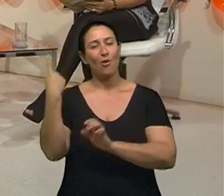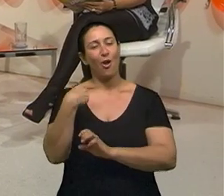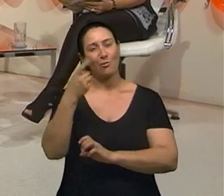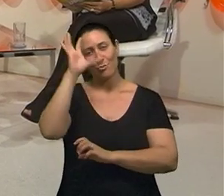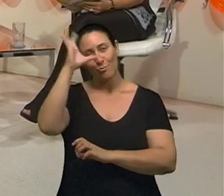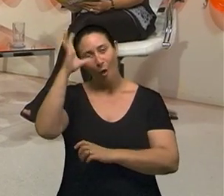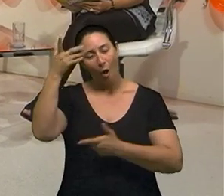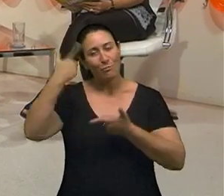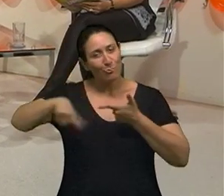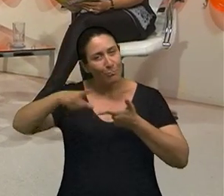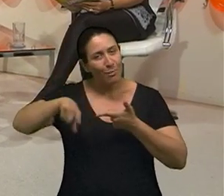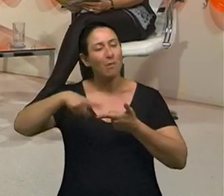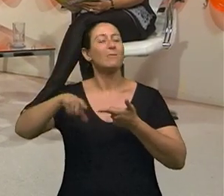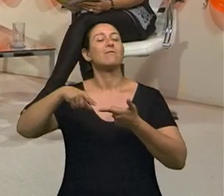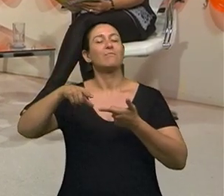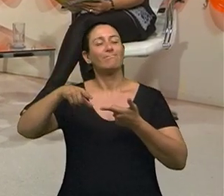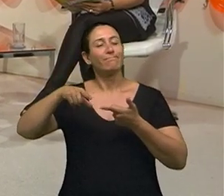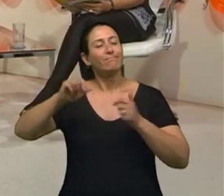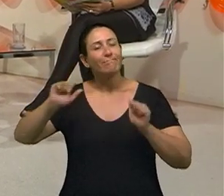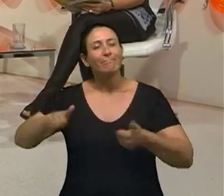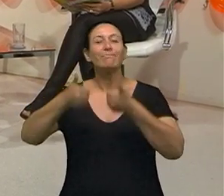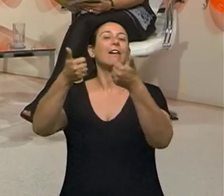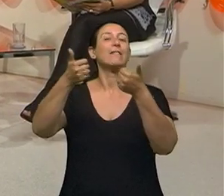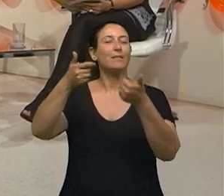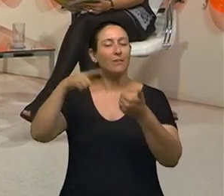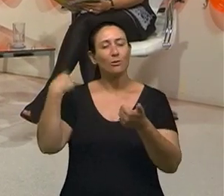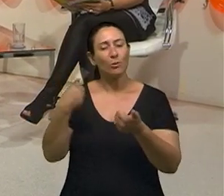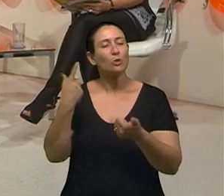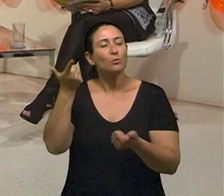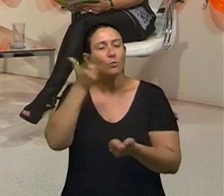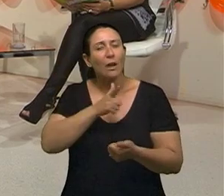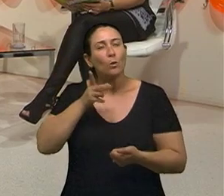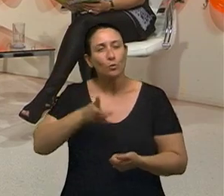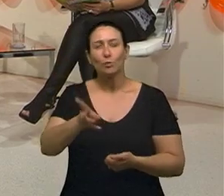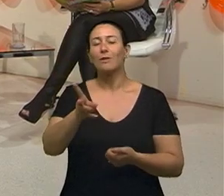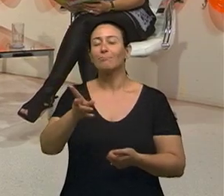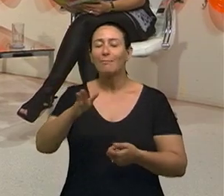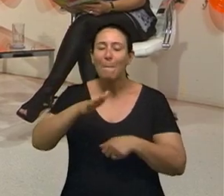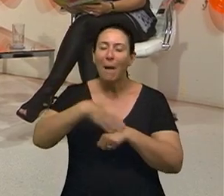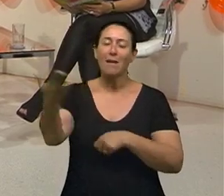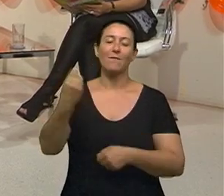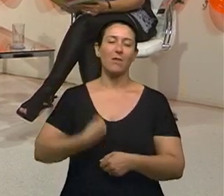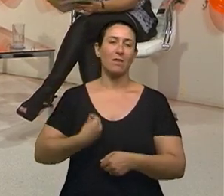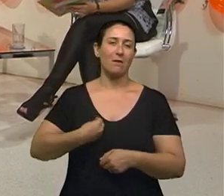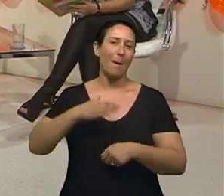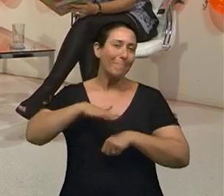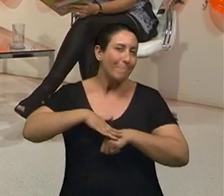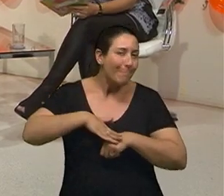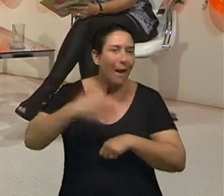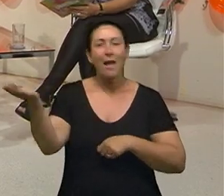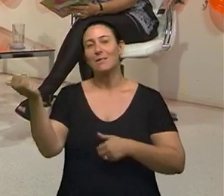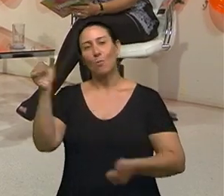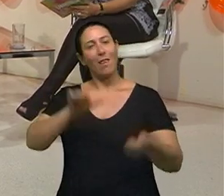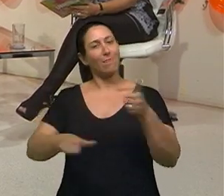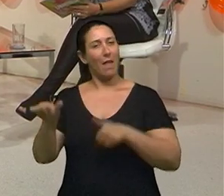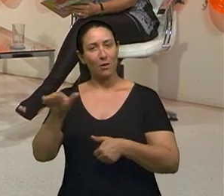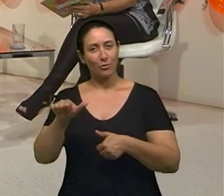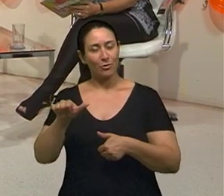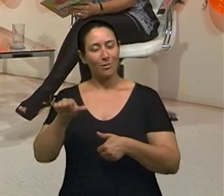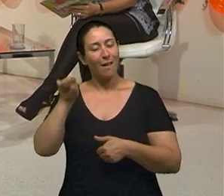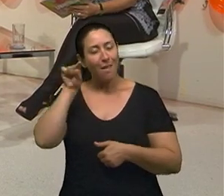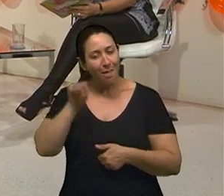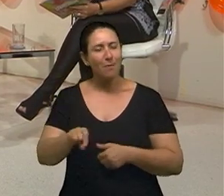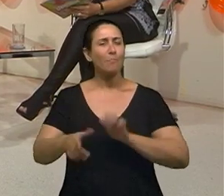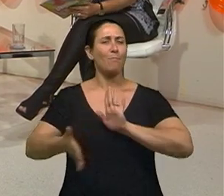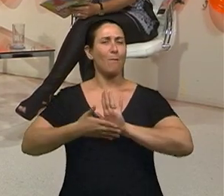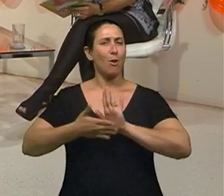resolve os conflitos e os problemas ficam minimizados e a gente continua com mais vida com mais mais qualidade esse é